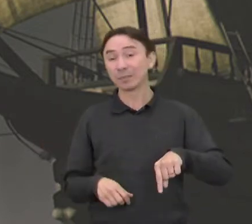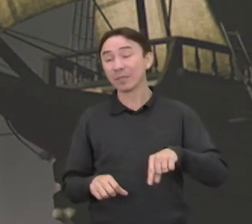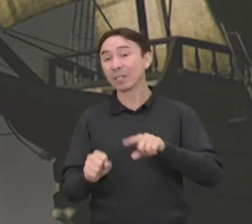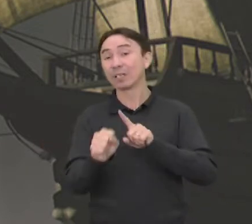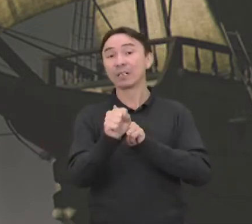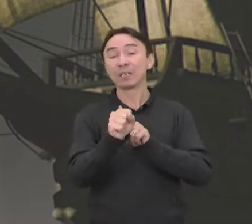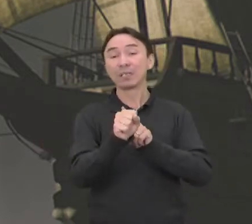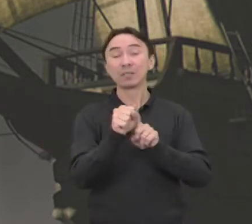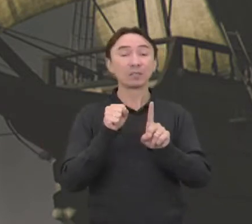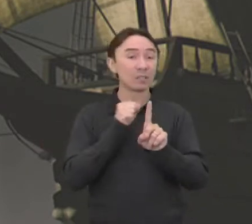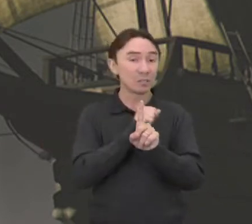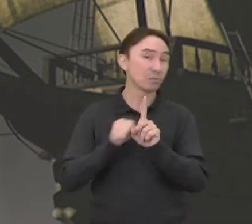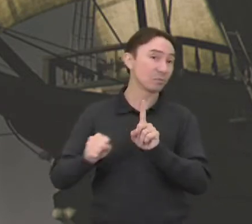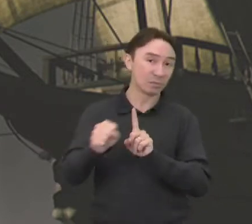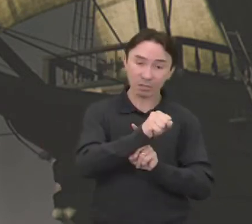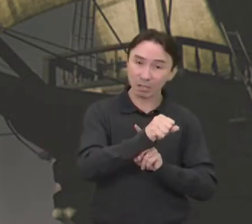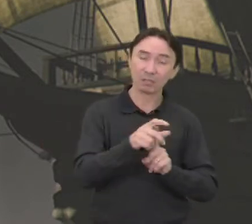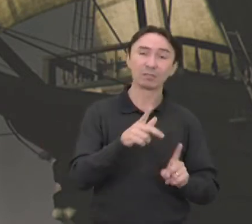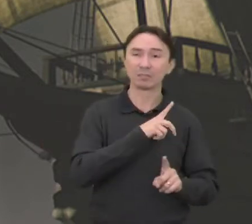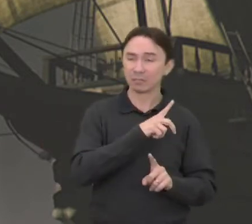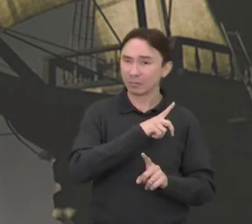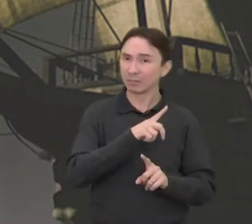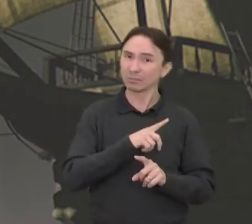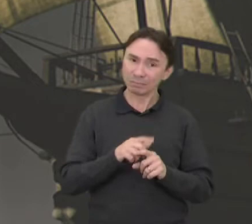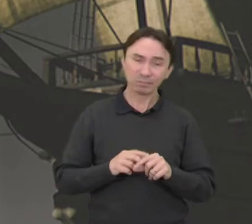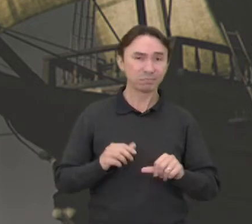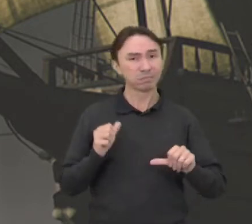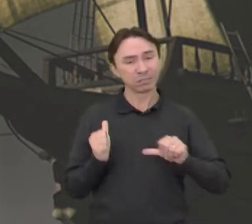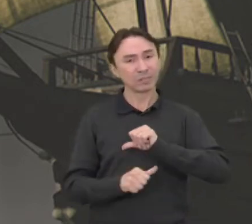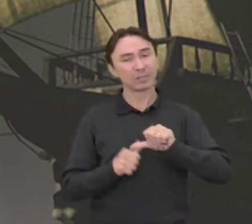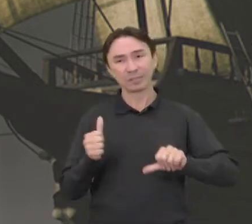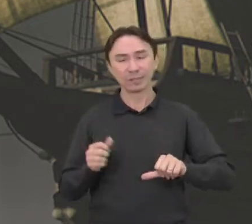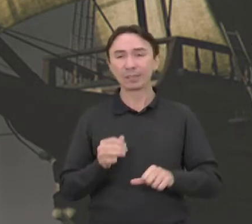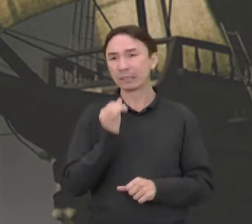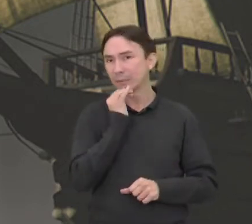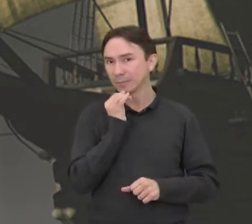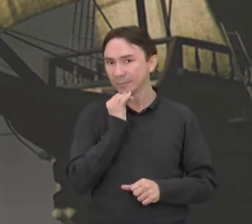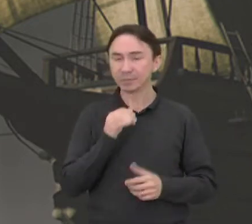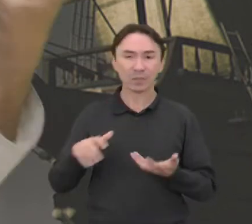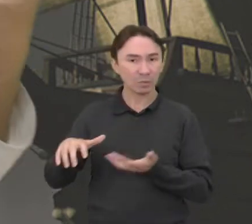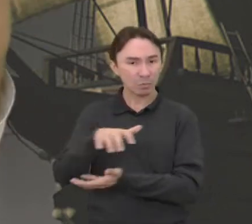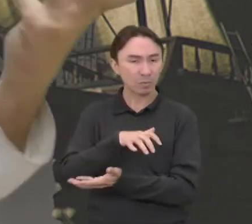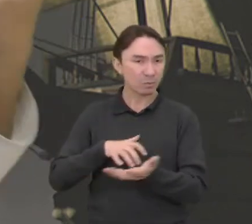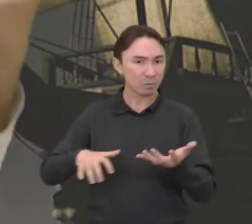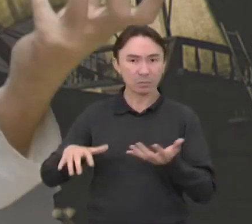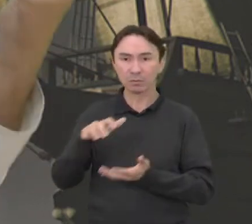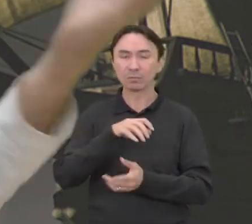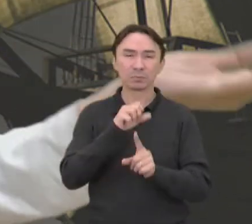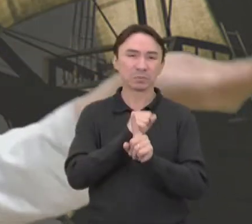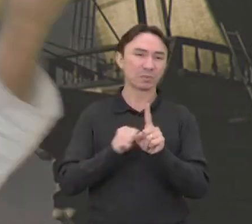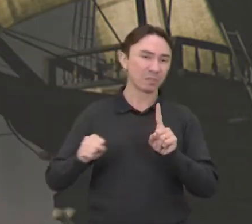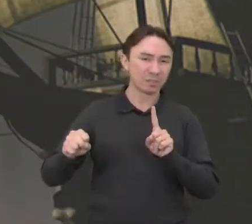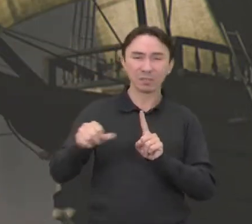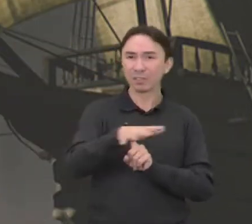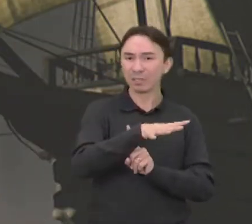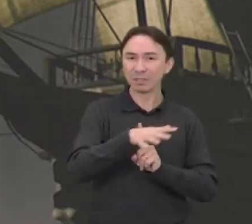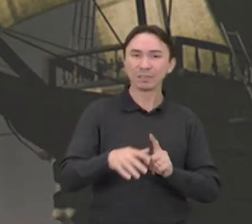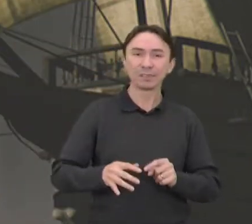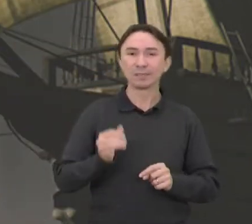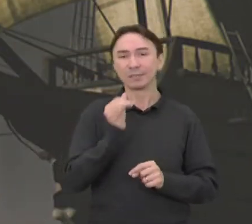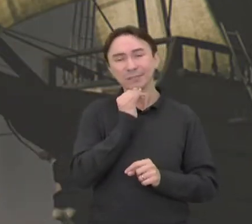Dentre elas, a gente pode até citar aí como uma revolução social a própria revolução sexual, né, que o